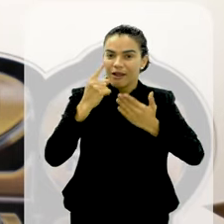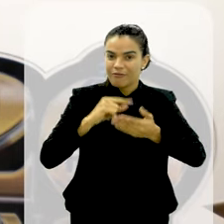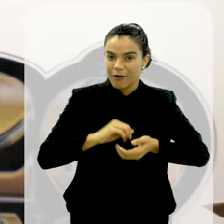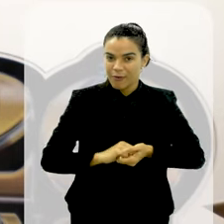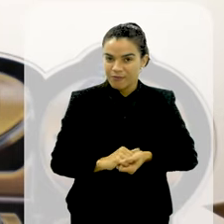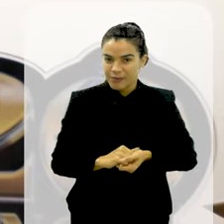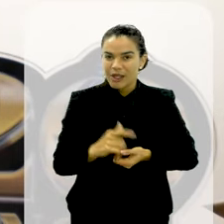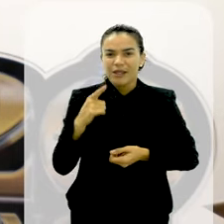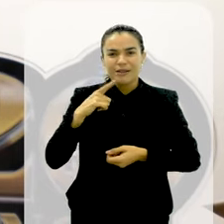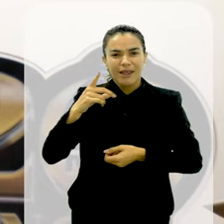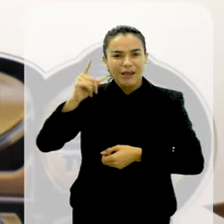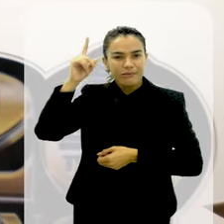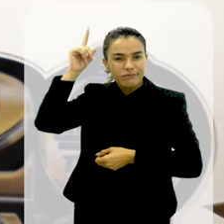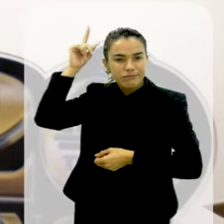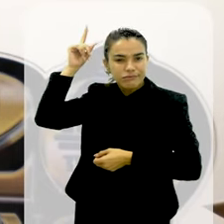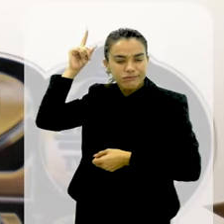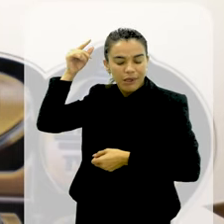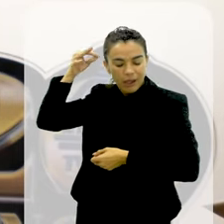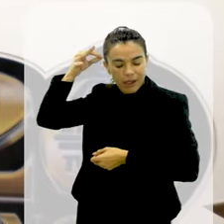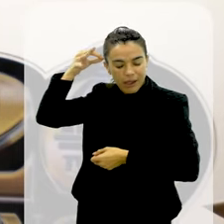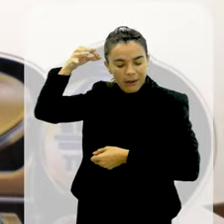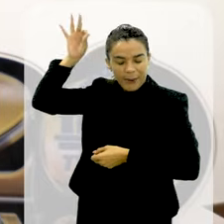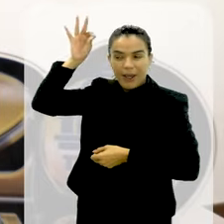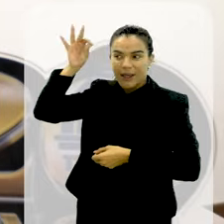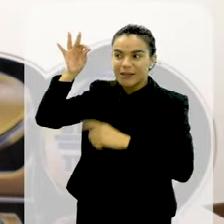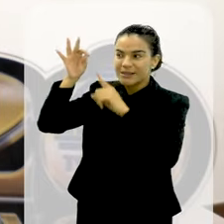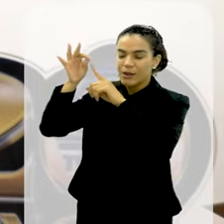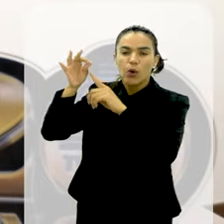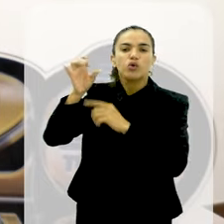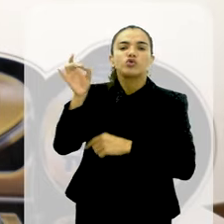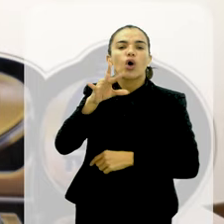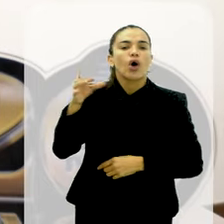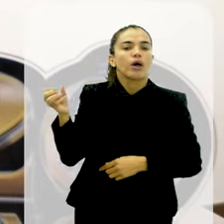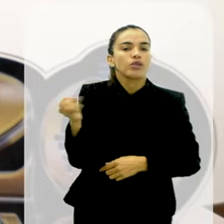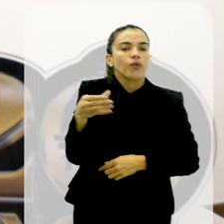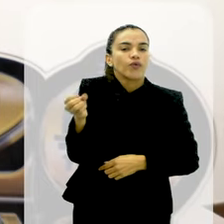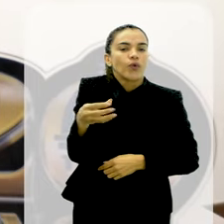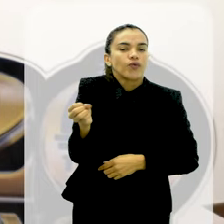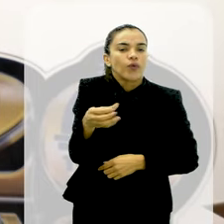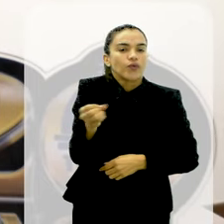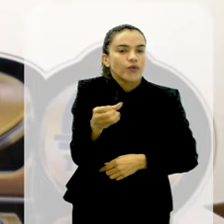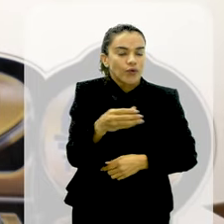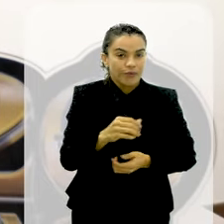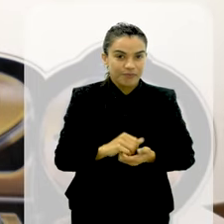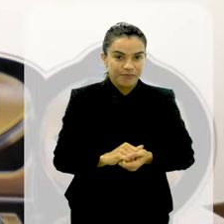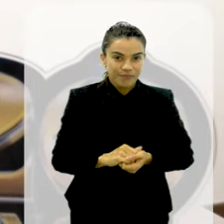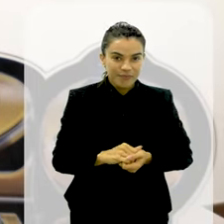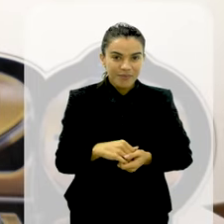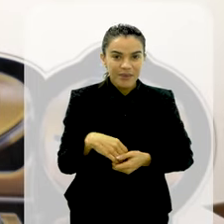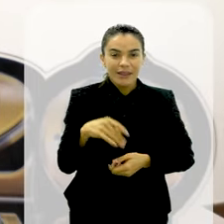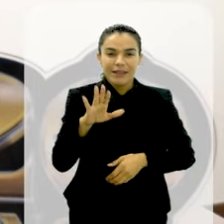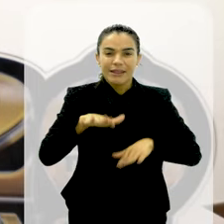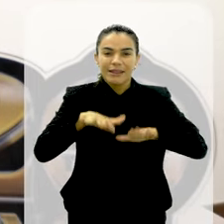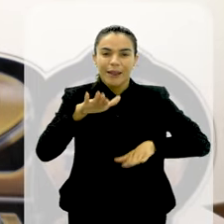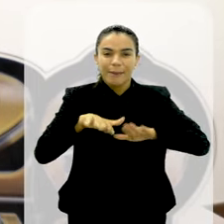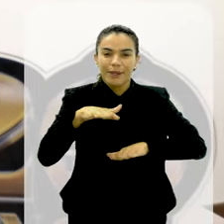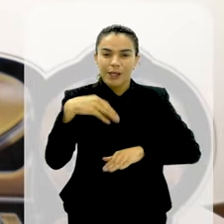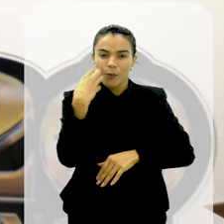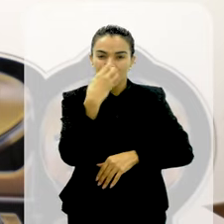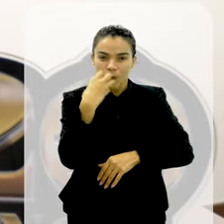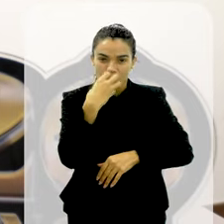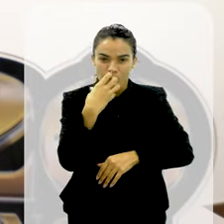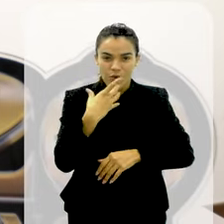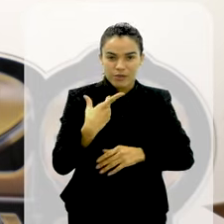carnavalesco. Você pega coisas antigas, você foca só nas coisas novas, dependendo do enredo, você já tem as